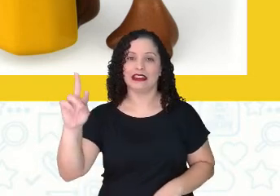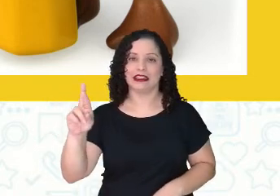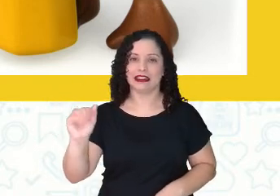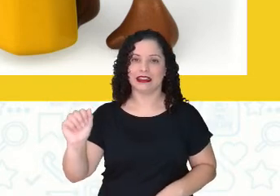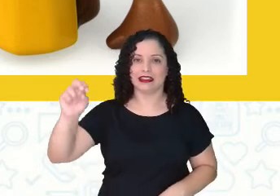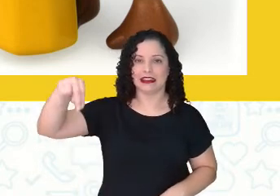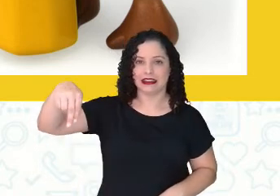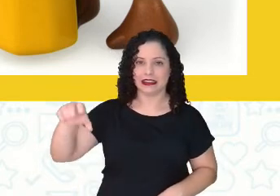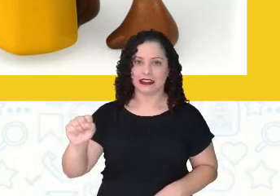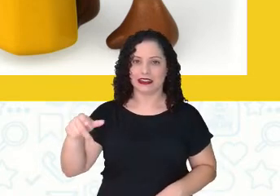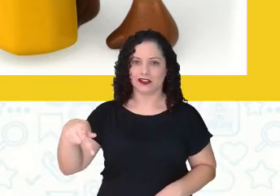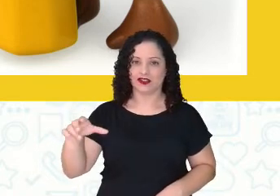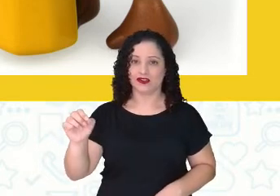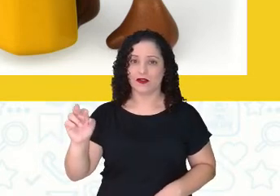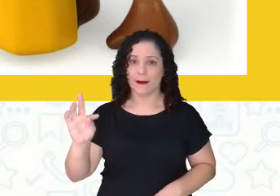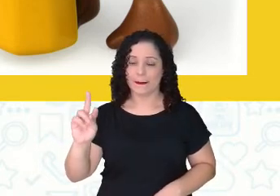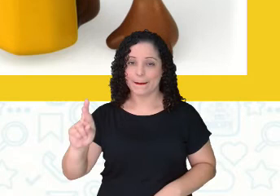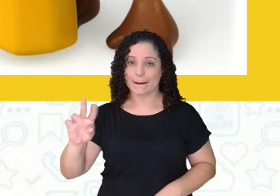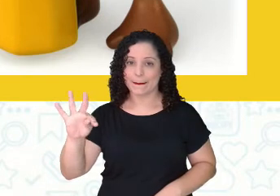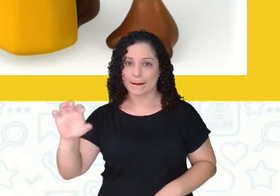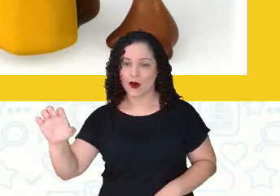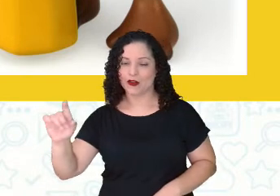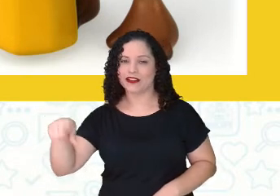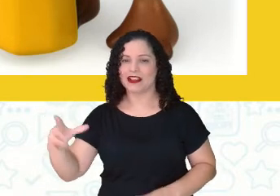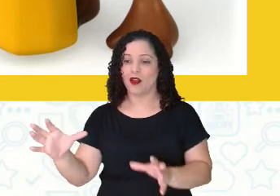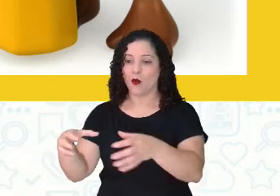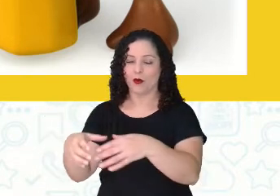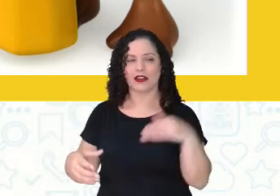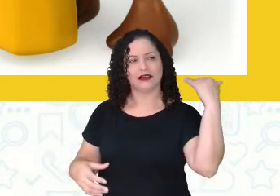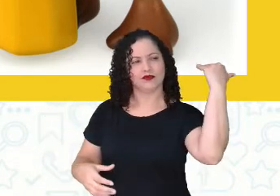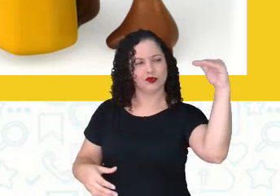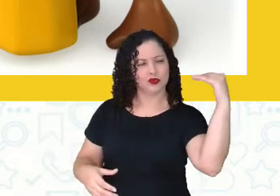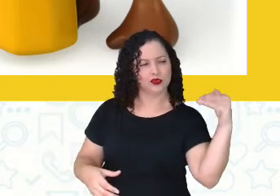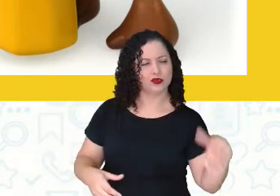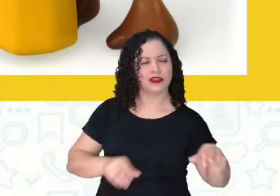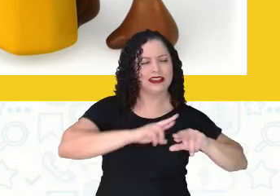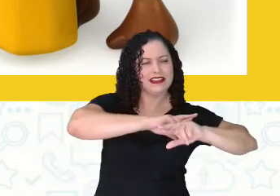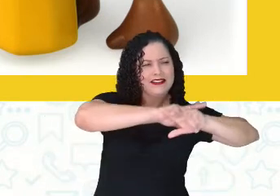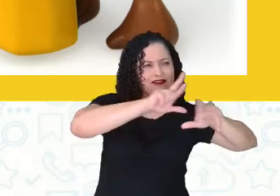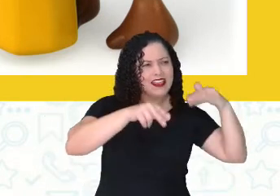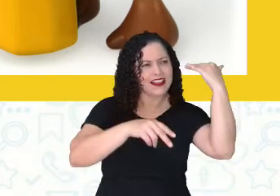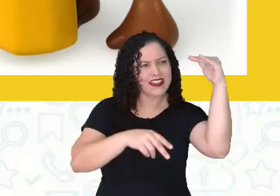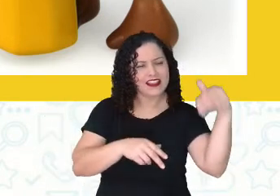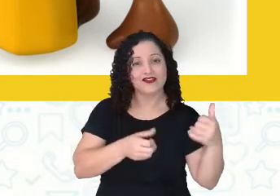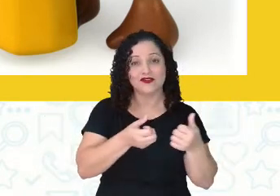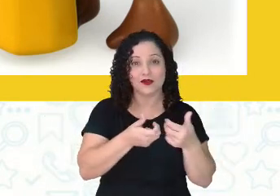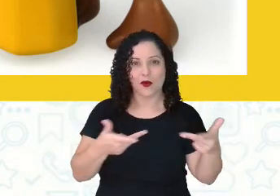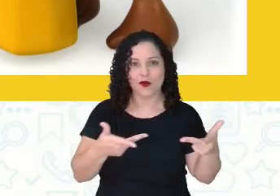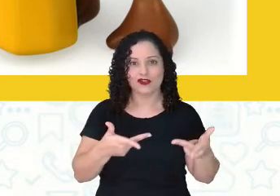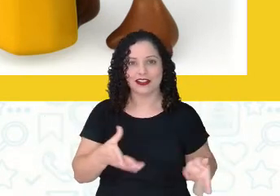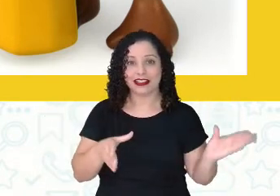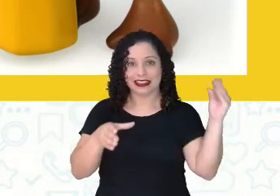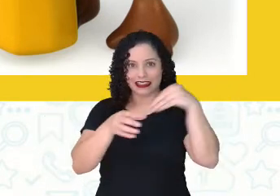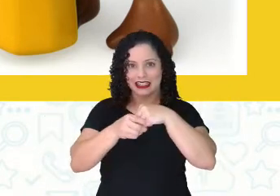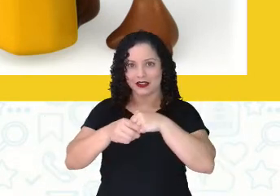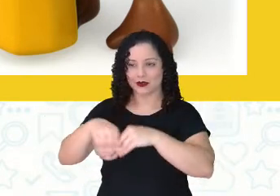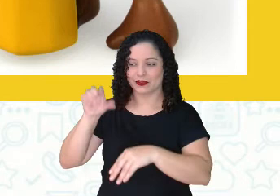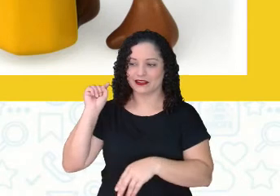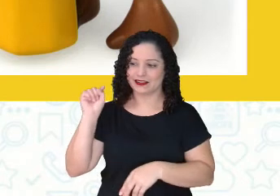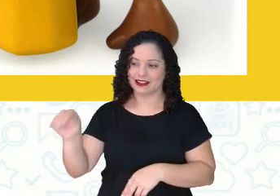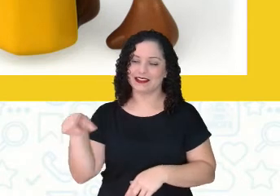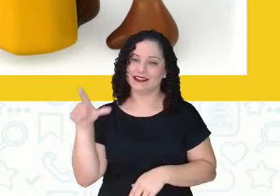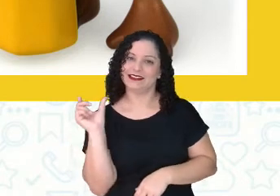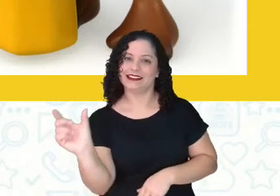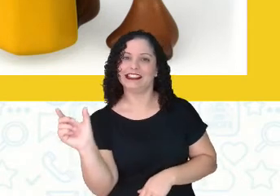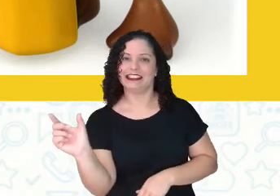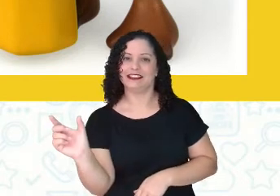bem. Fogão, geladeira, máquina de lavar está dentro daquele hiperônimo que está lá